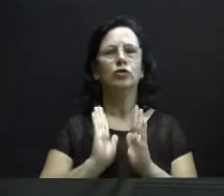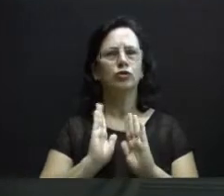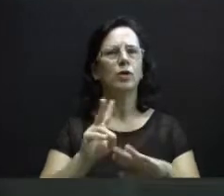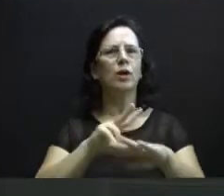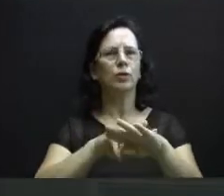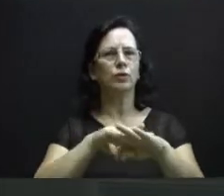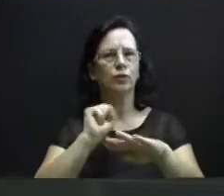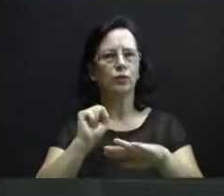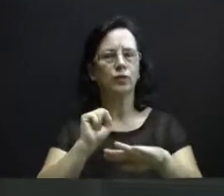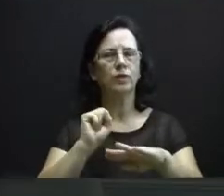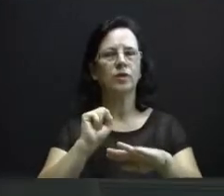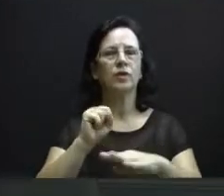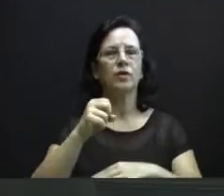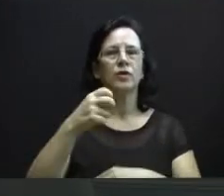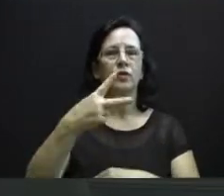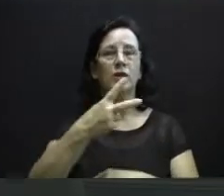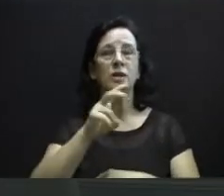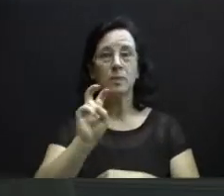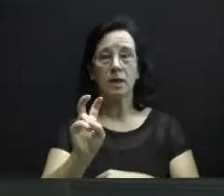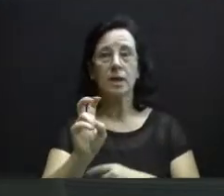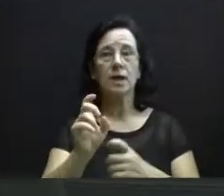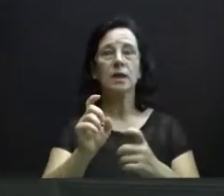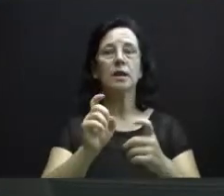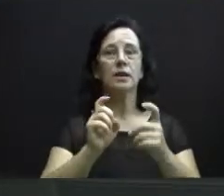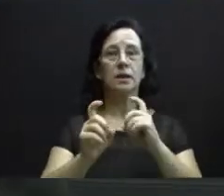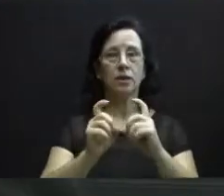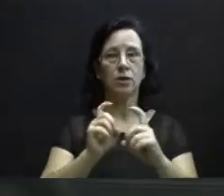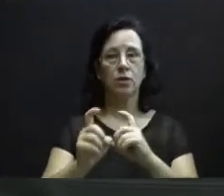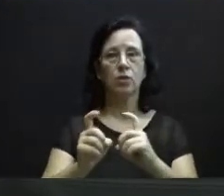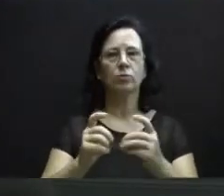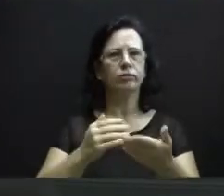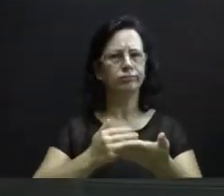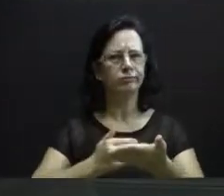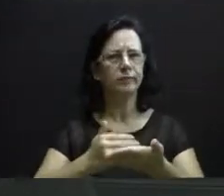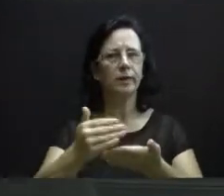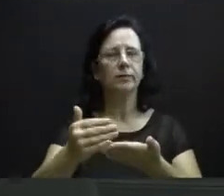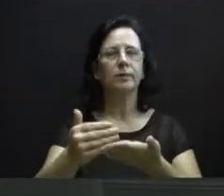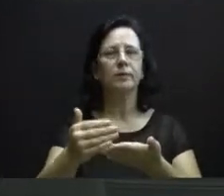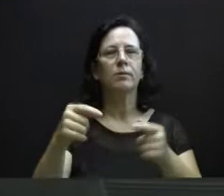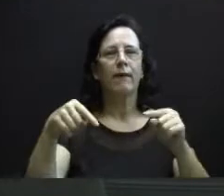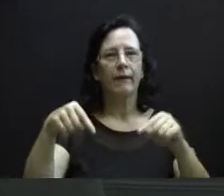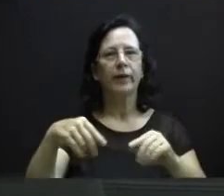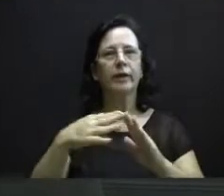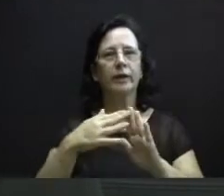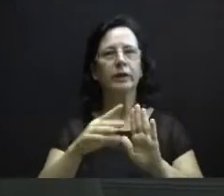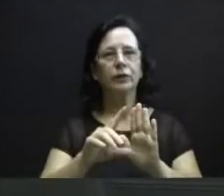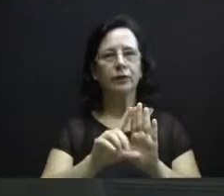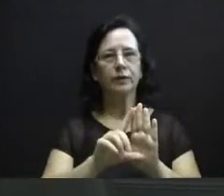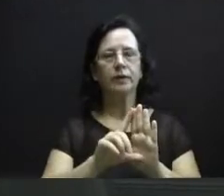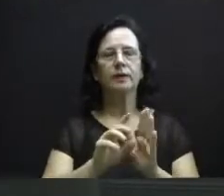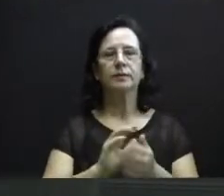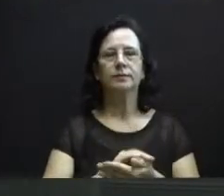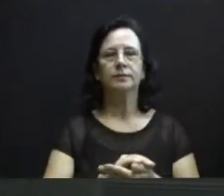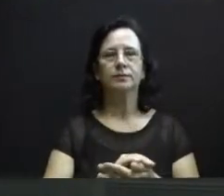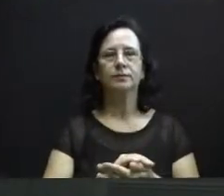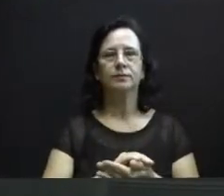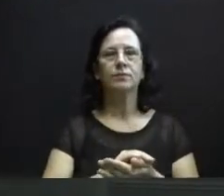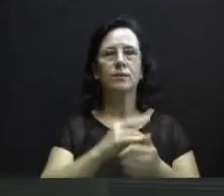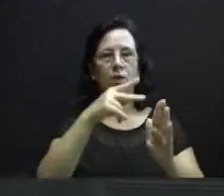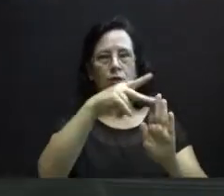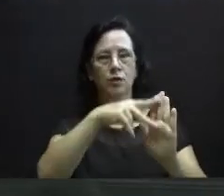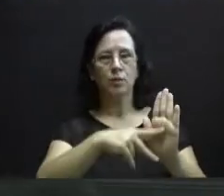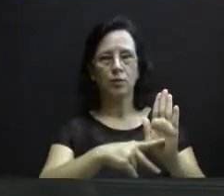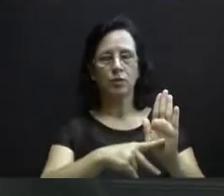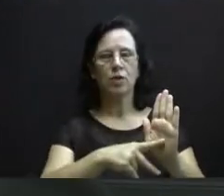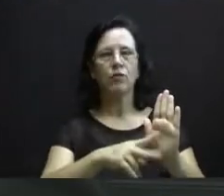convocou a 25ª sessão extraordinária para daqui a pouco aqui mesmo nesta casa de leis este projeto de